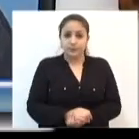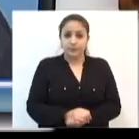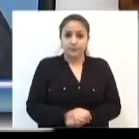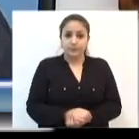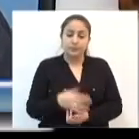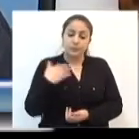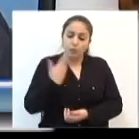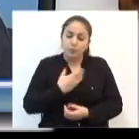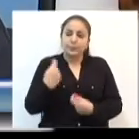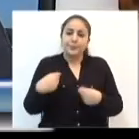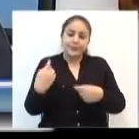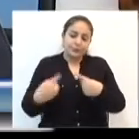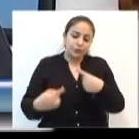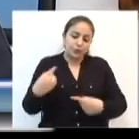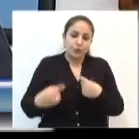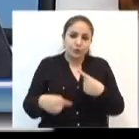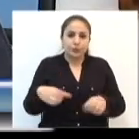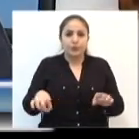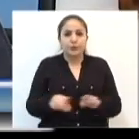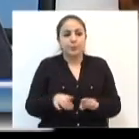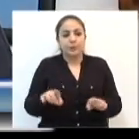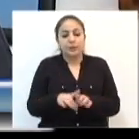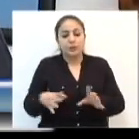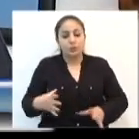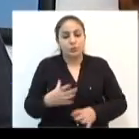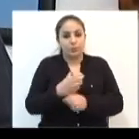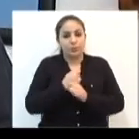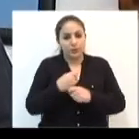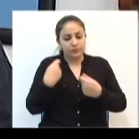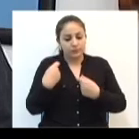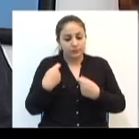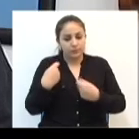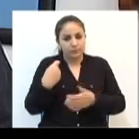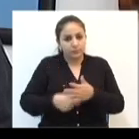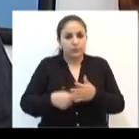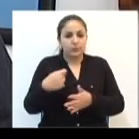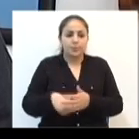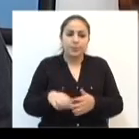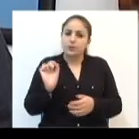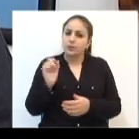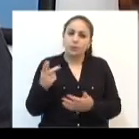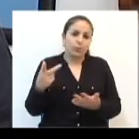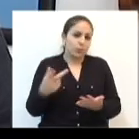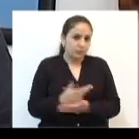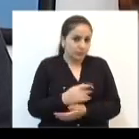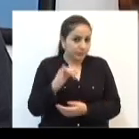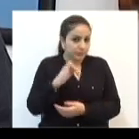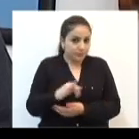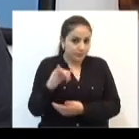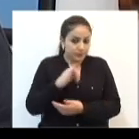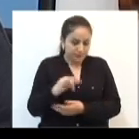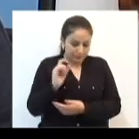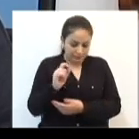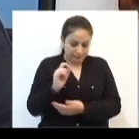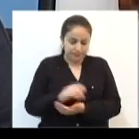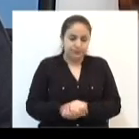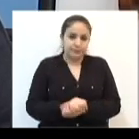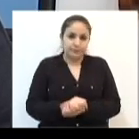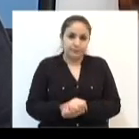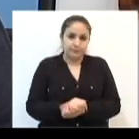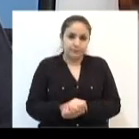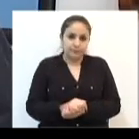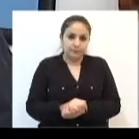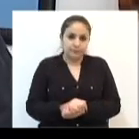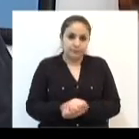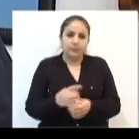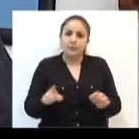Precisamos debater, somar esforços para que isso não aconteça. Agora, é óbvio que isso seja